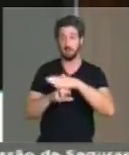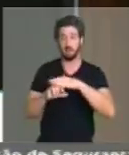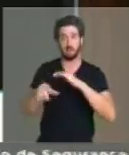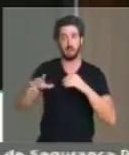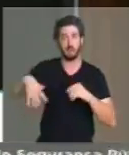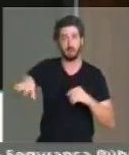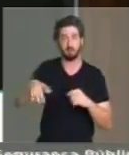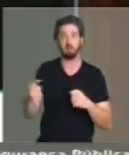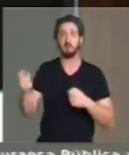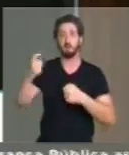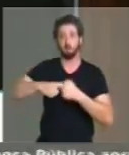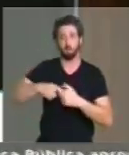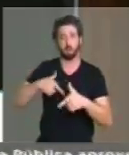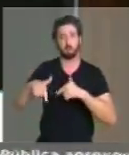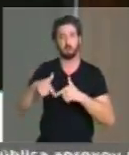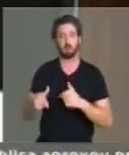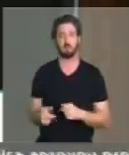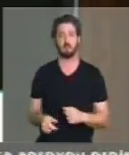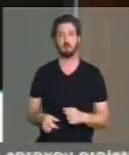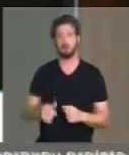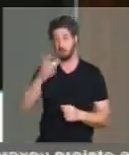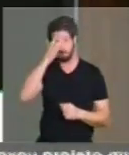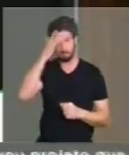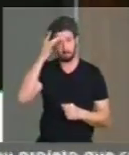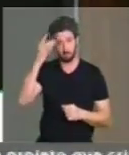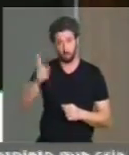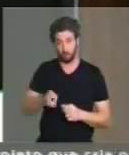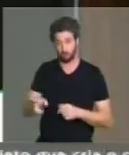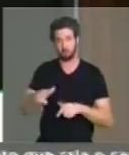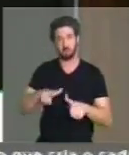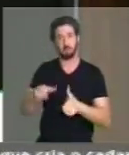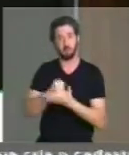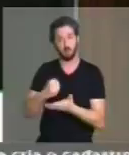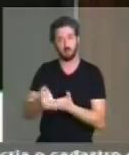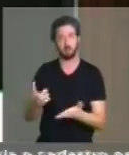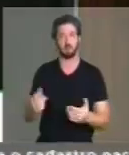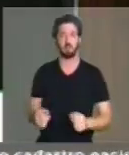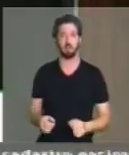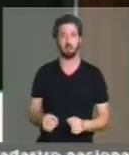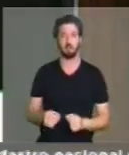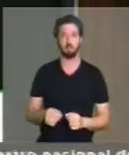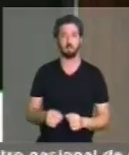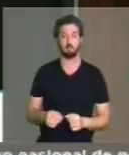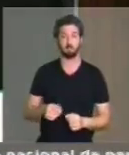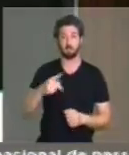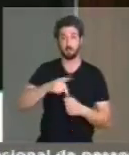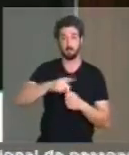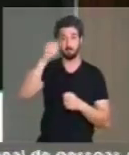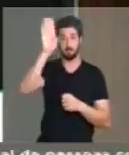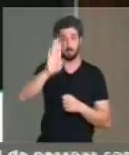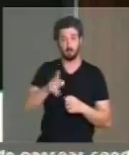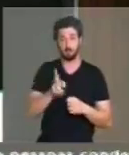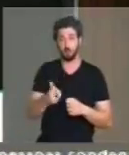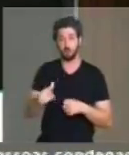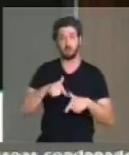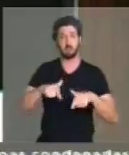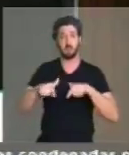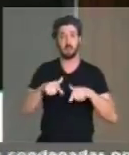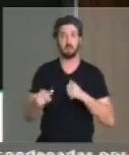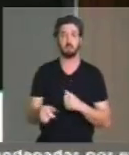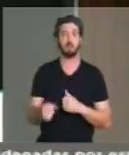empresas voltem a trabalhar, que os trabalhadores sejam contratados, que a Petrobras continue trabalhando